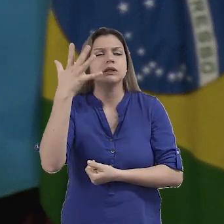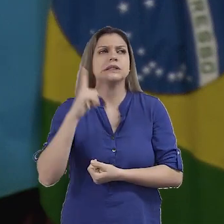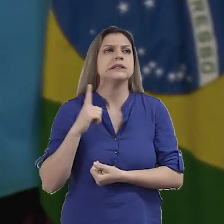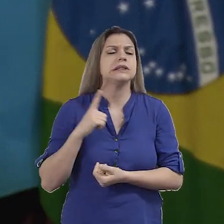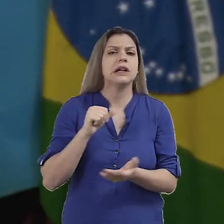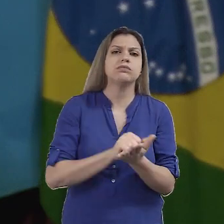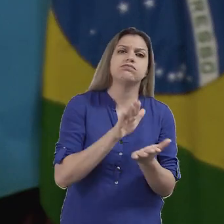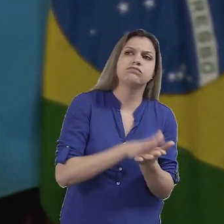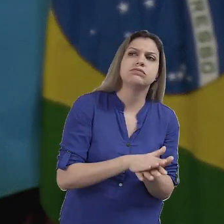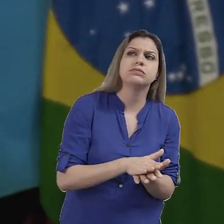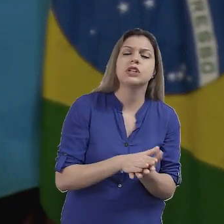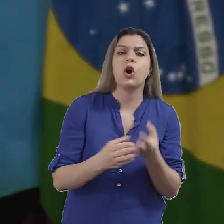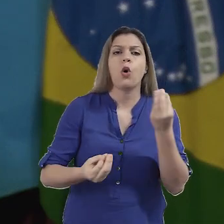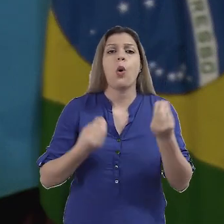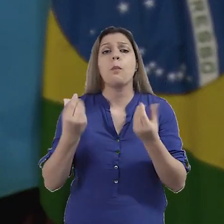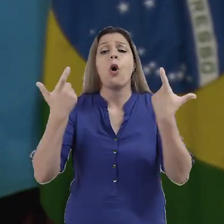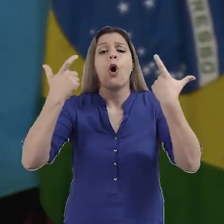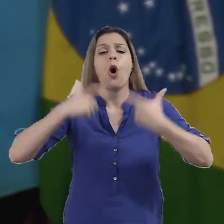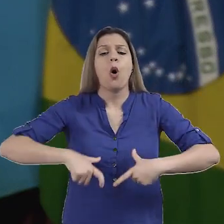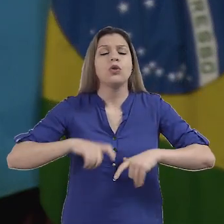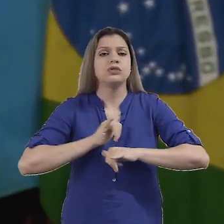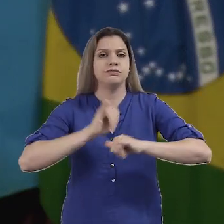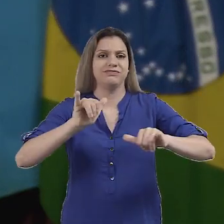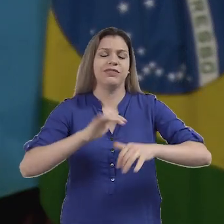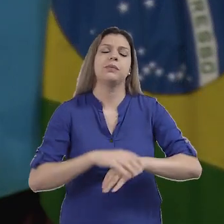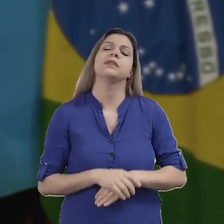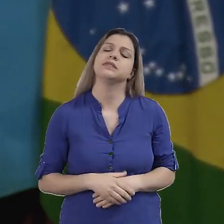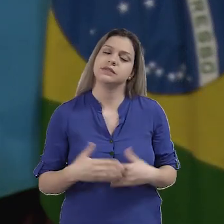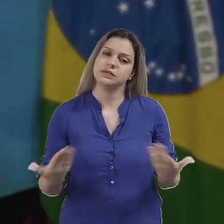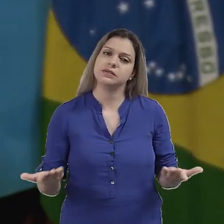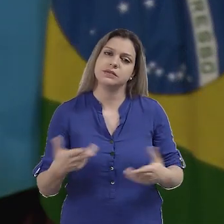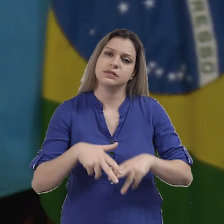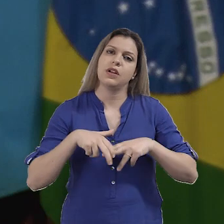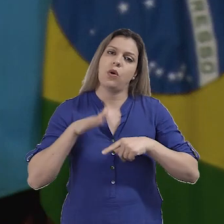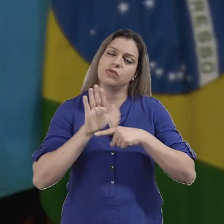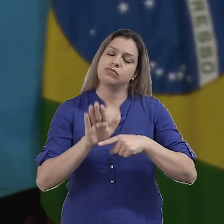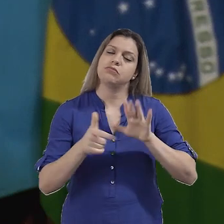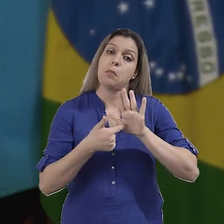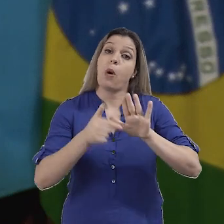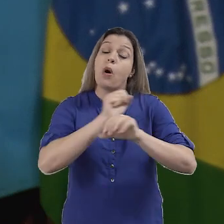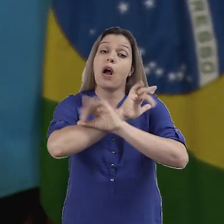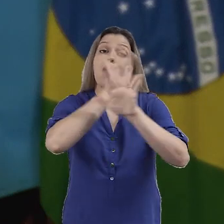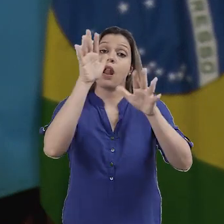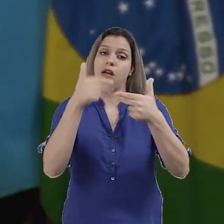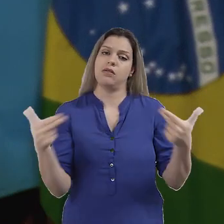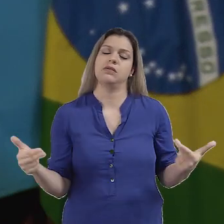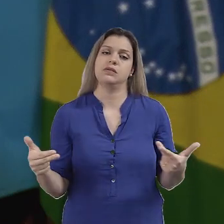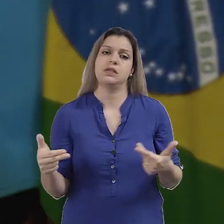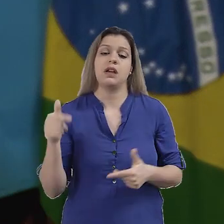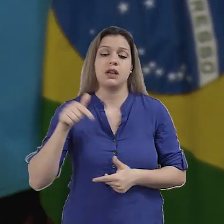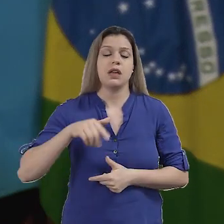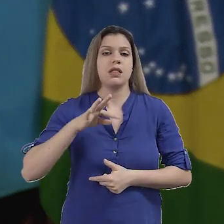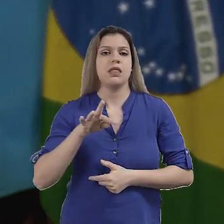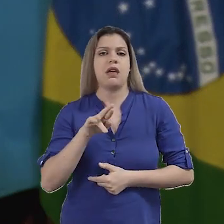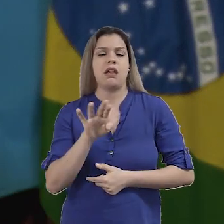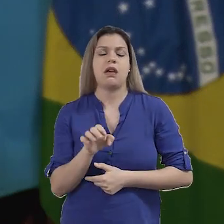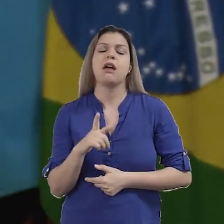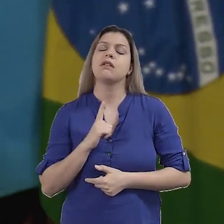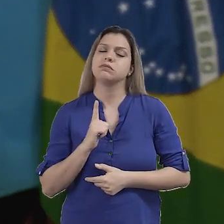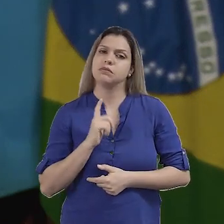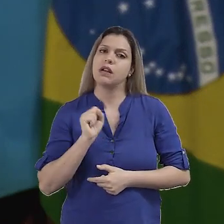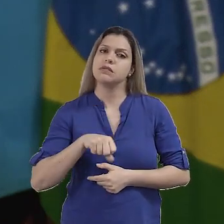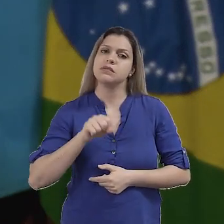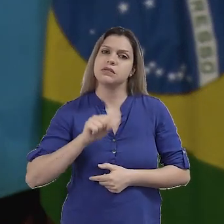sanções que vão ser aplicadas, onde que vai ser divulgado isso. Então, isso tudo favorece a transparência, E o TRE tem tido